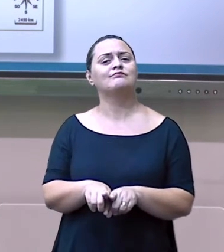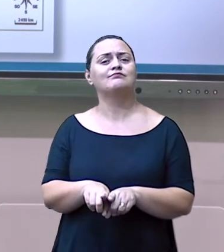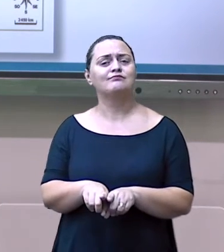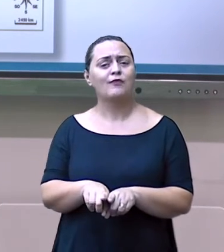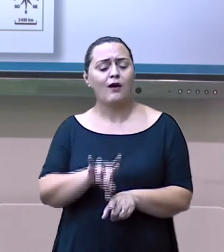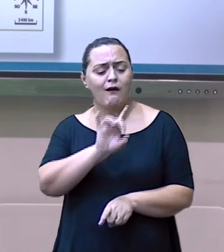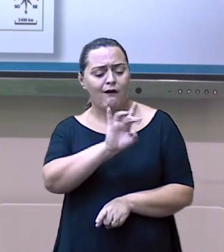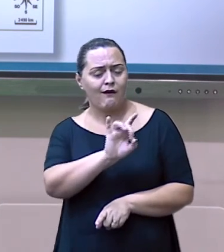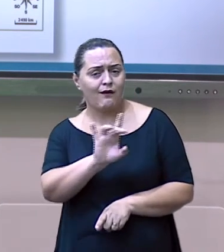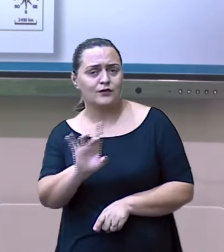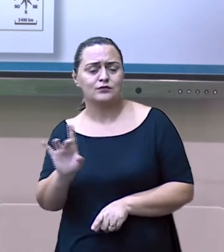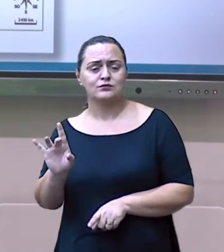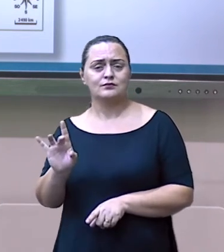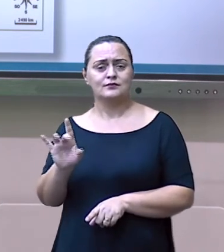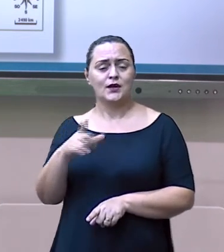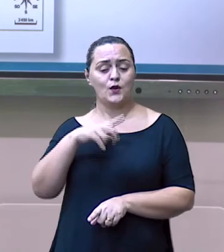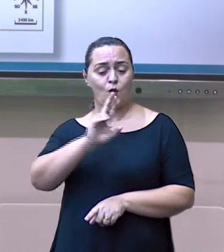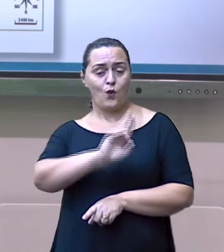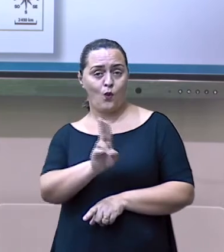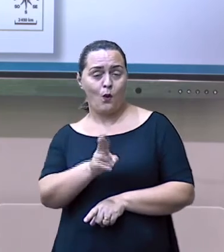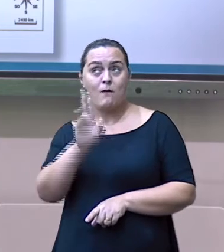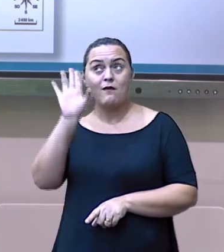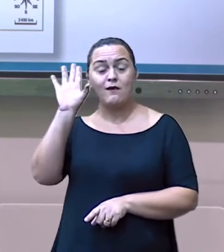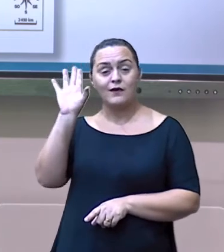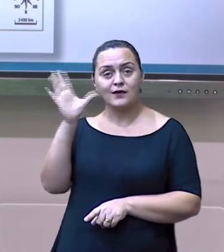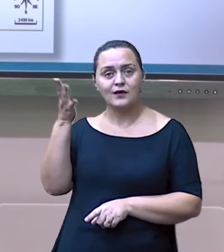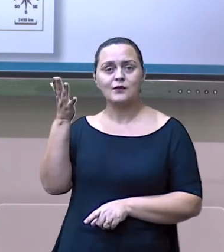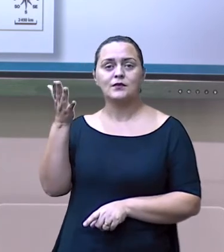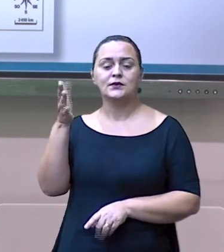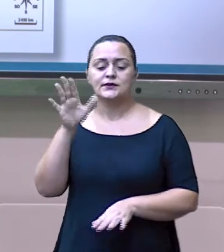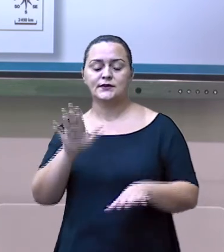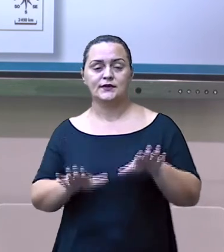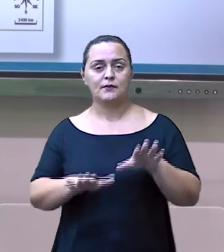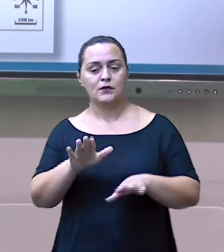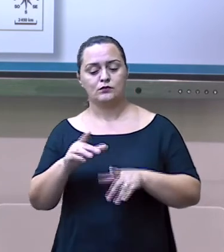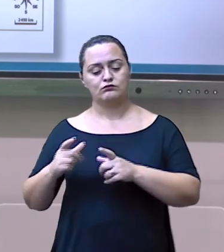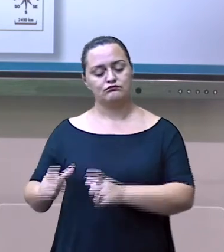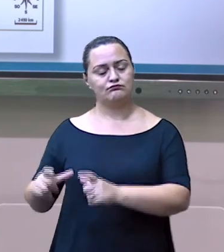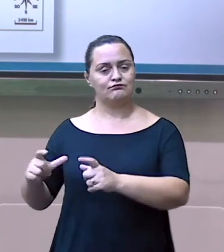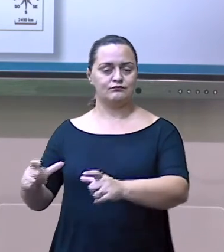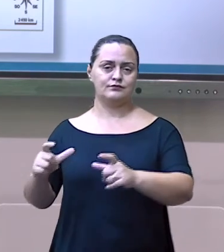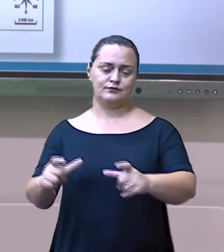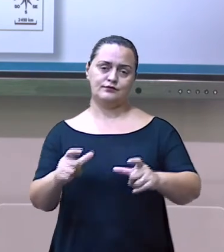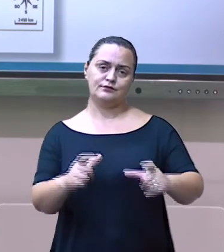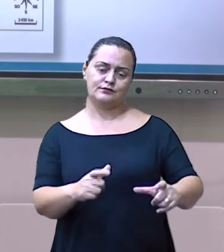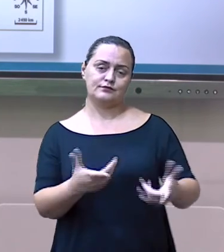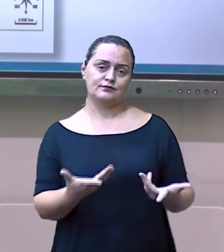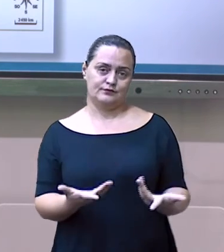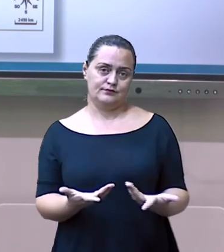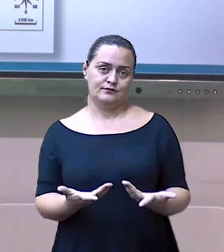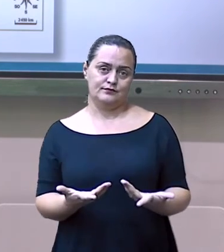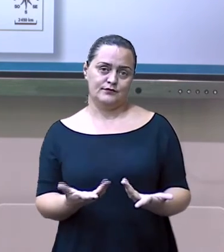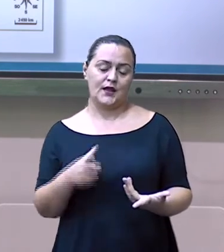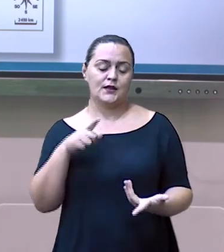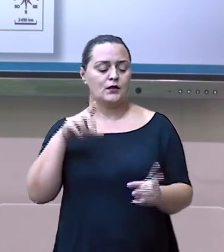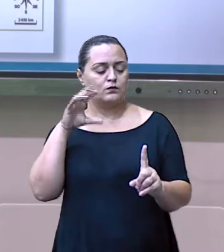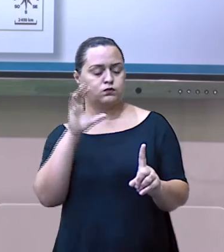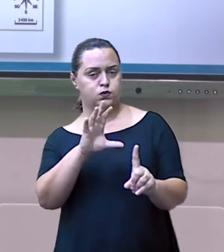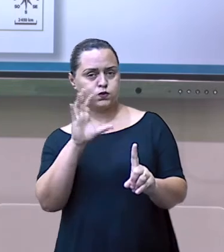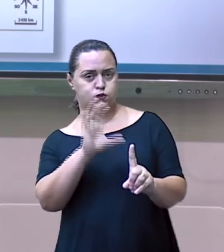tropical. Mas a altitude interfere para que o